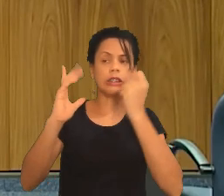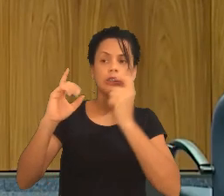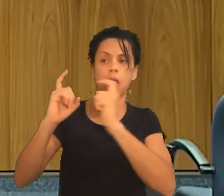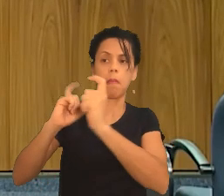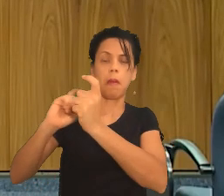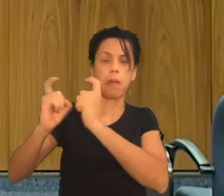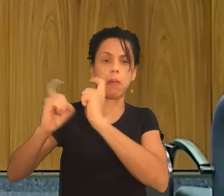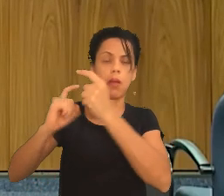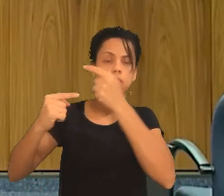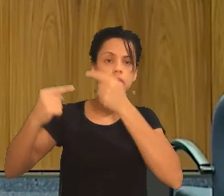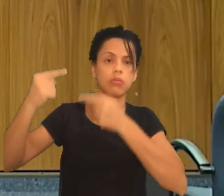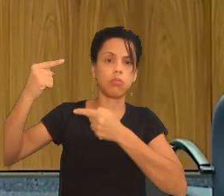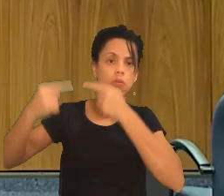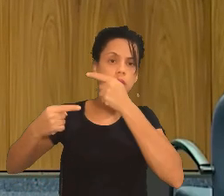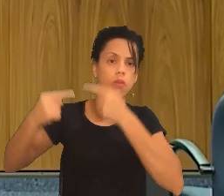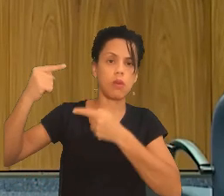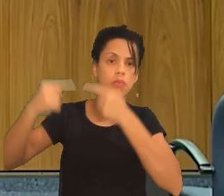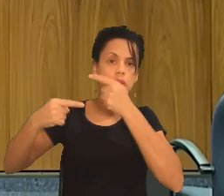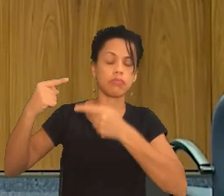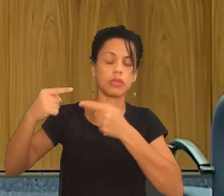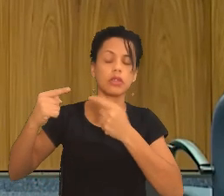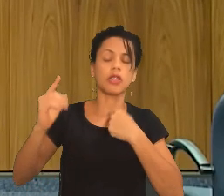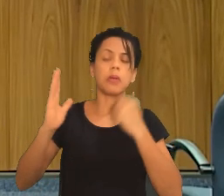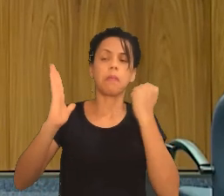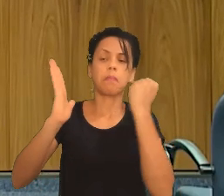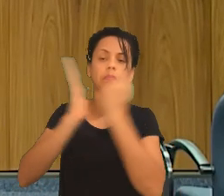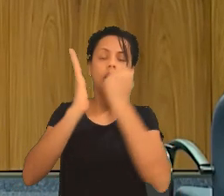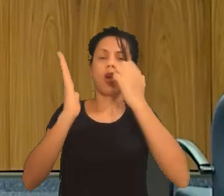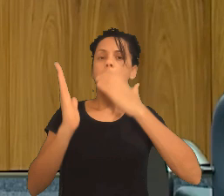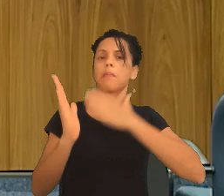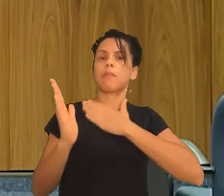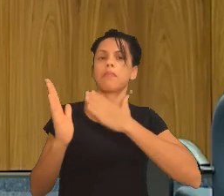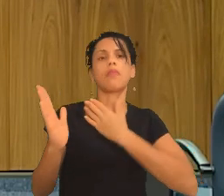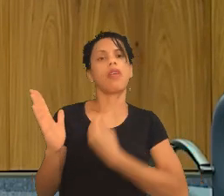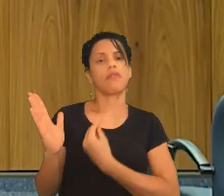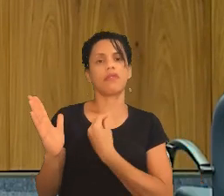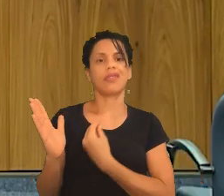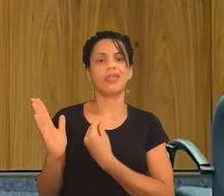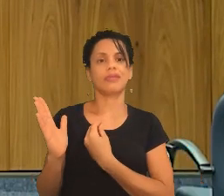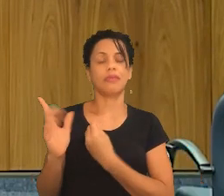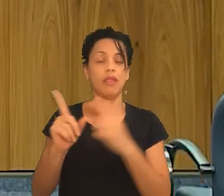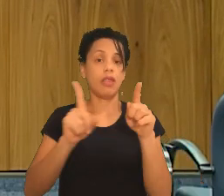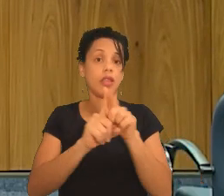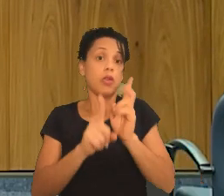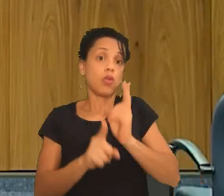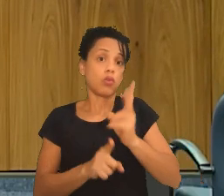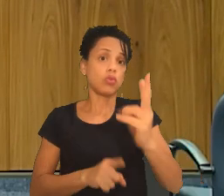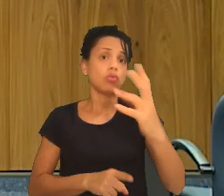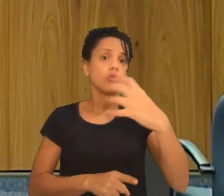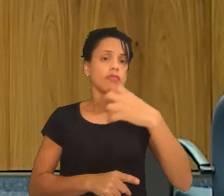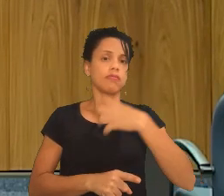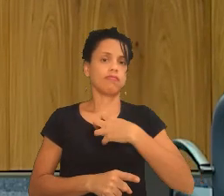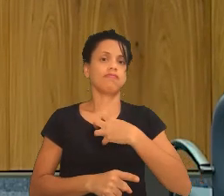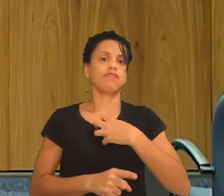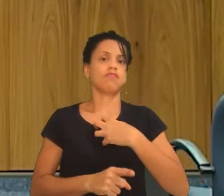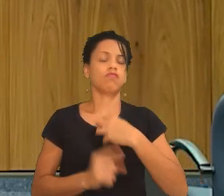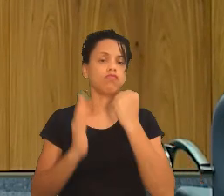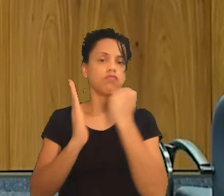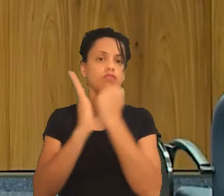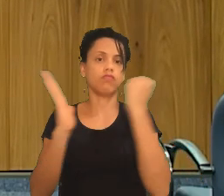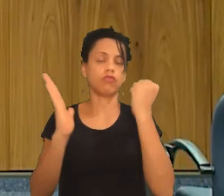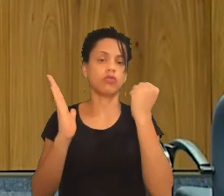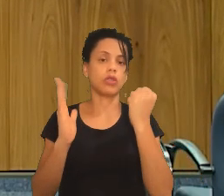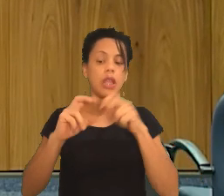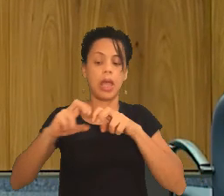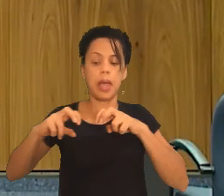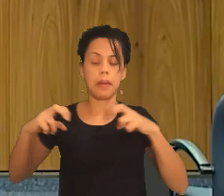que marcaram minha vida e continuam marcando também, que foi uma mesa então composta não só pelo Douglas, mas